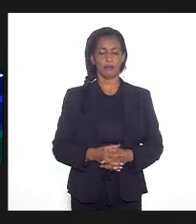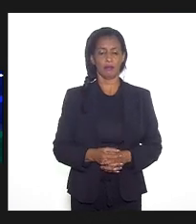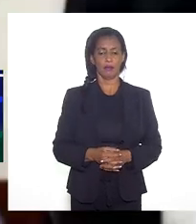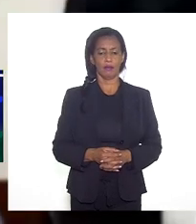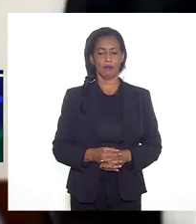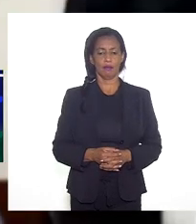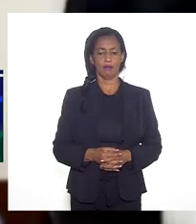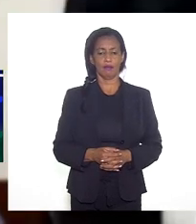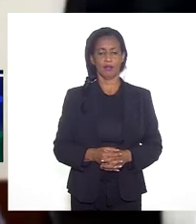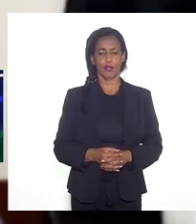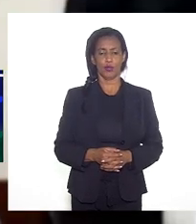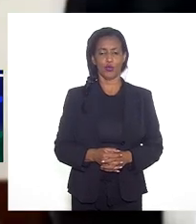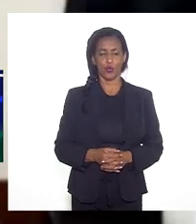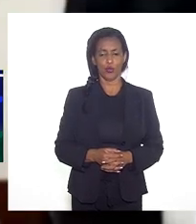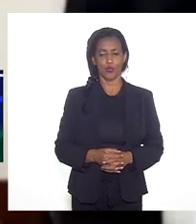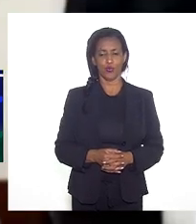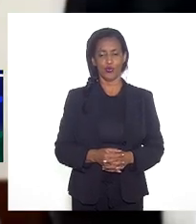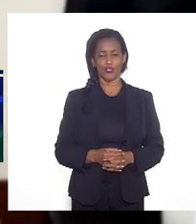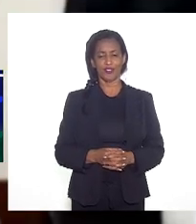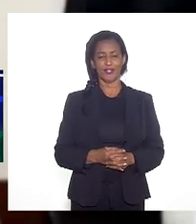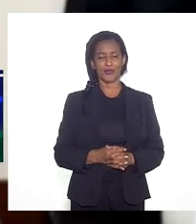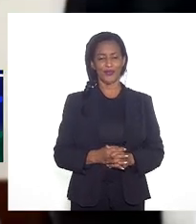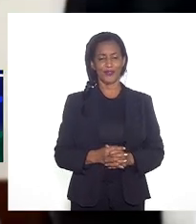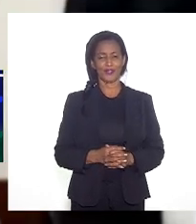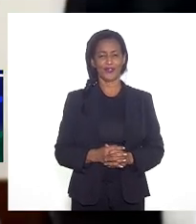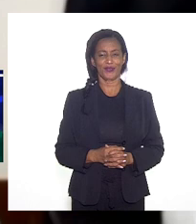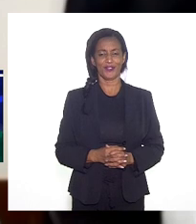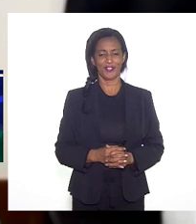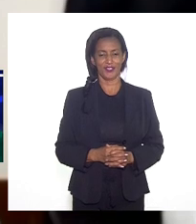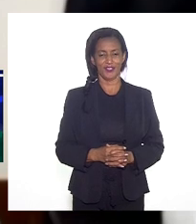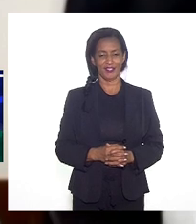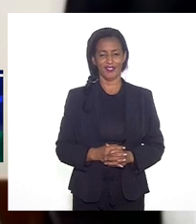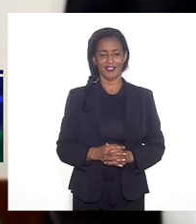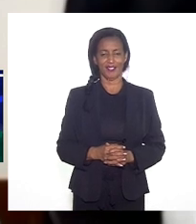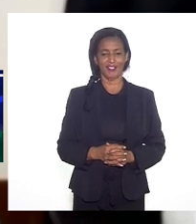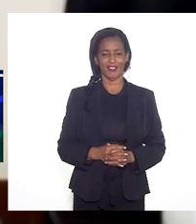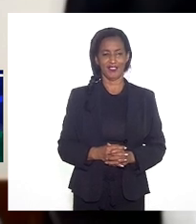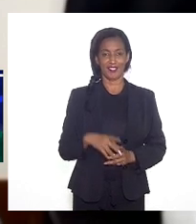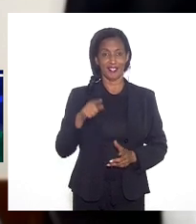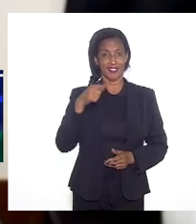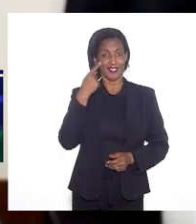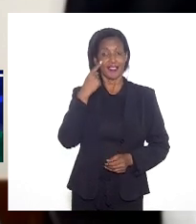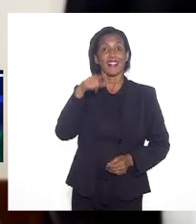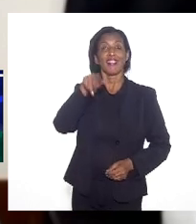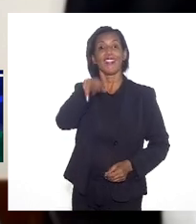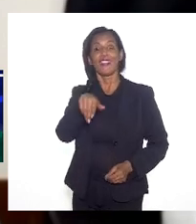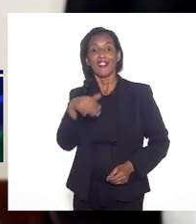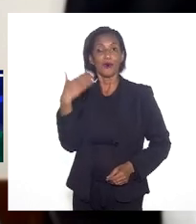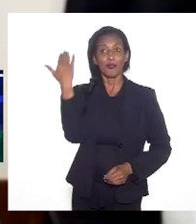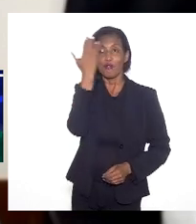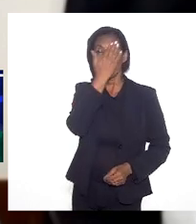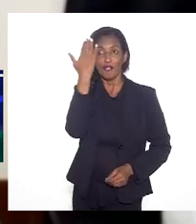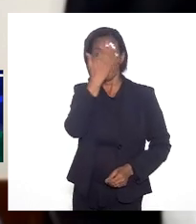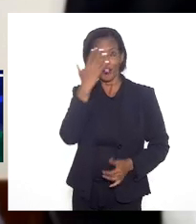Gostei desse voto sim. Cadê o homem? Eu não te vi hoje ainda, Sub. O